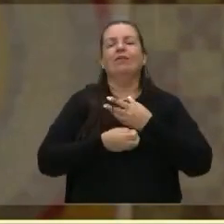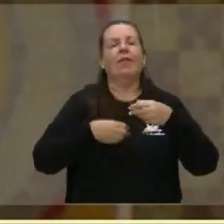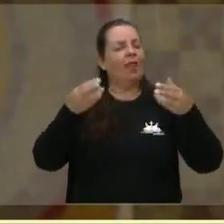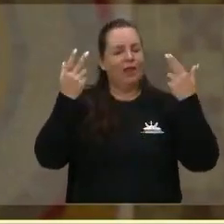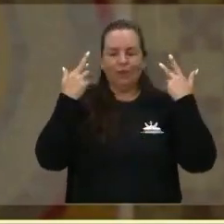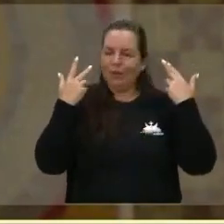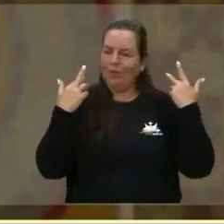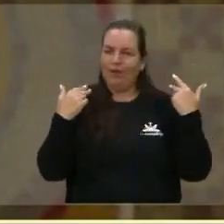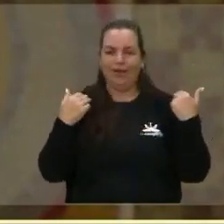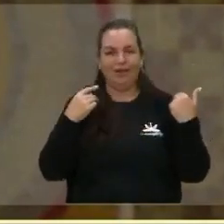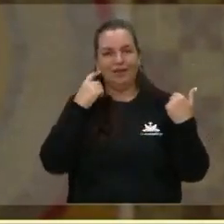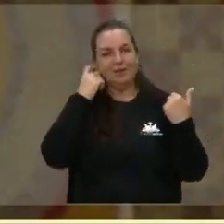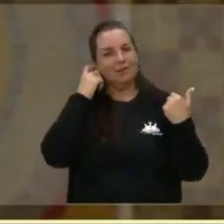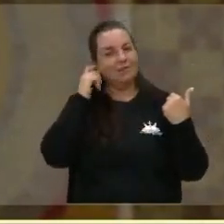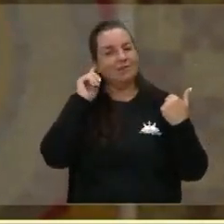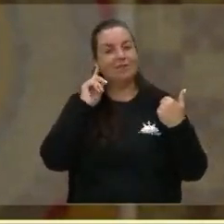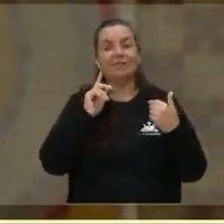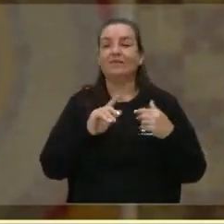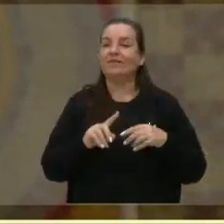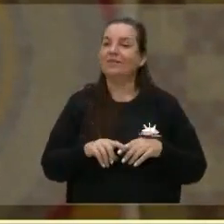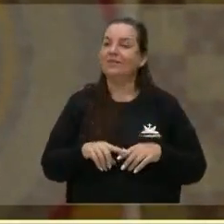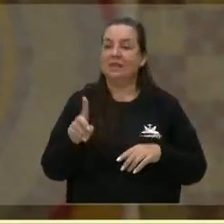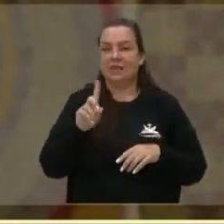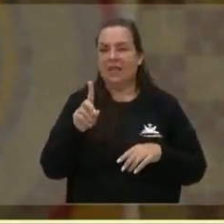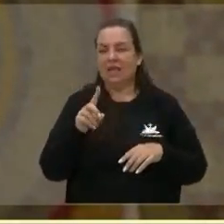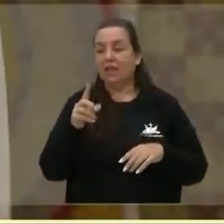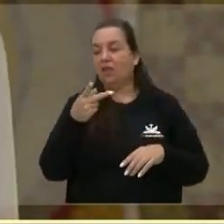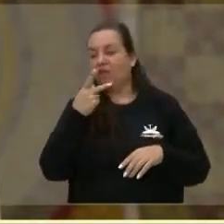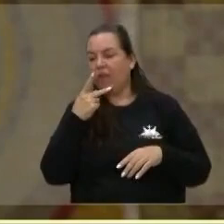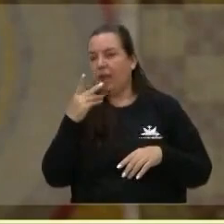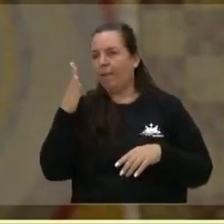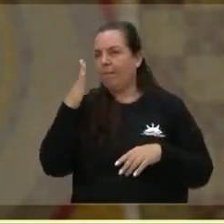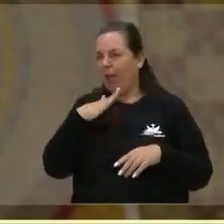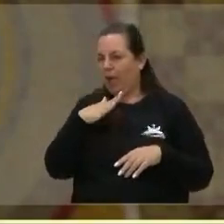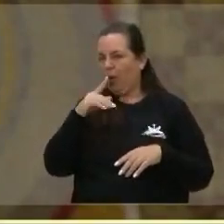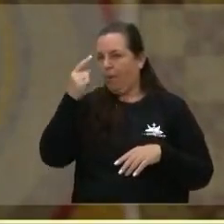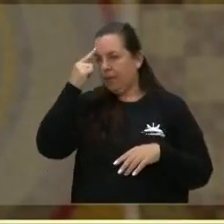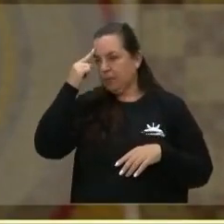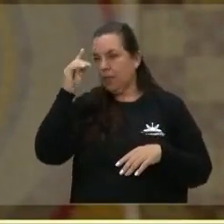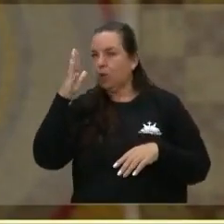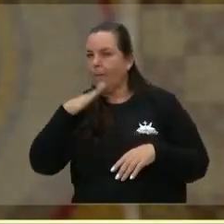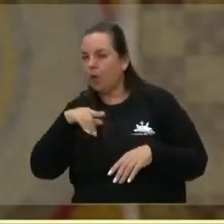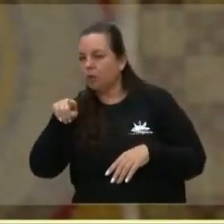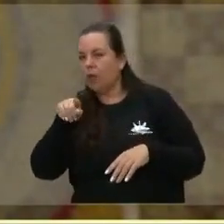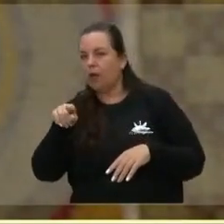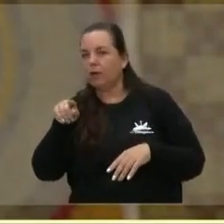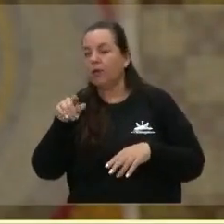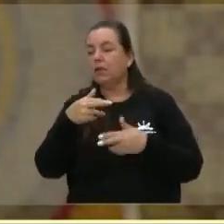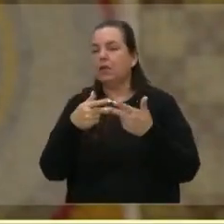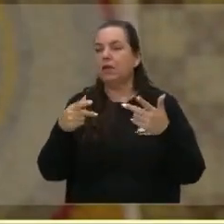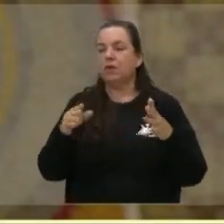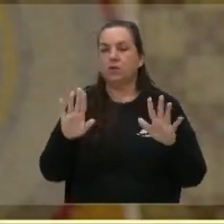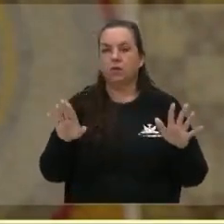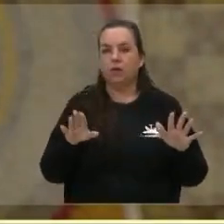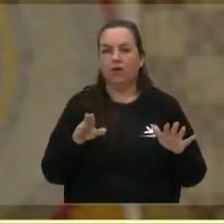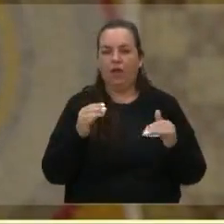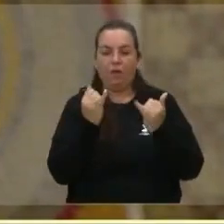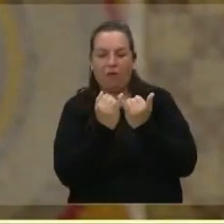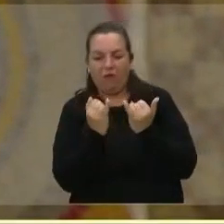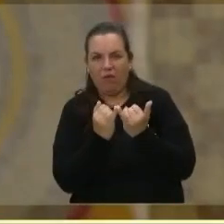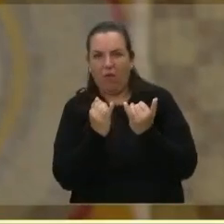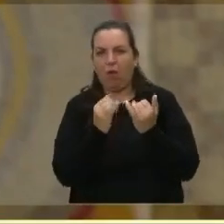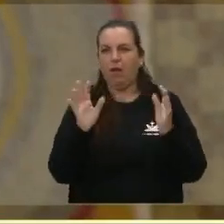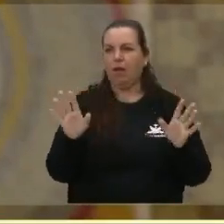transborda. Ela já não vai com malícia, ela não vai com mimimi, ela não vai